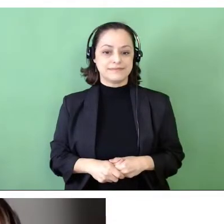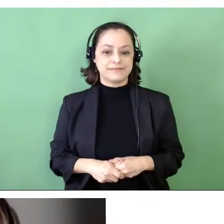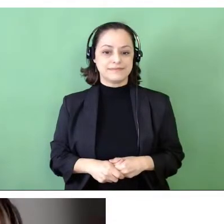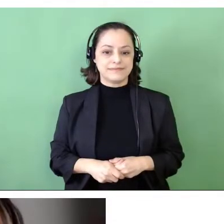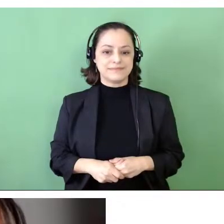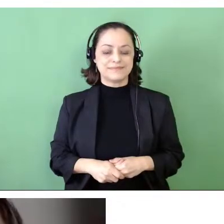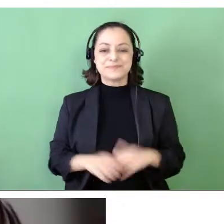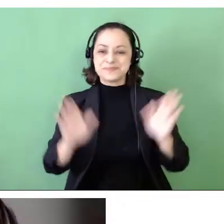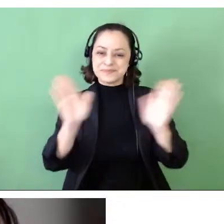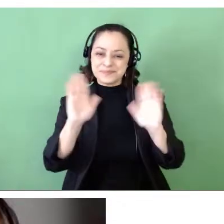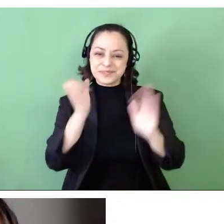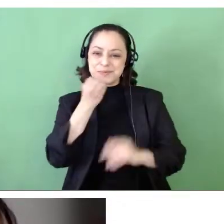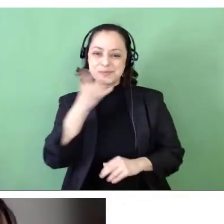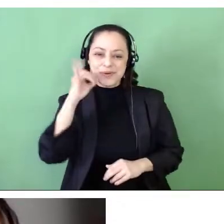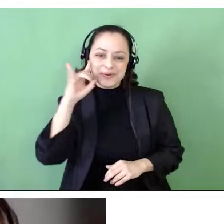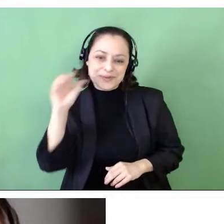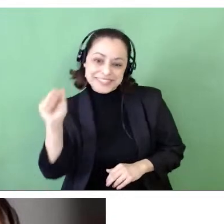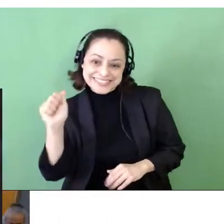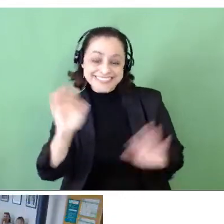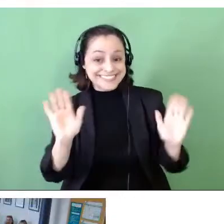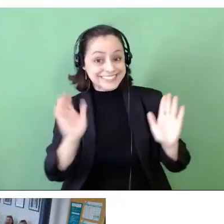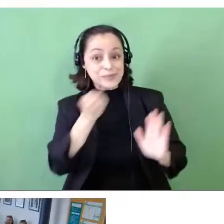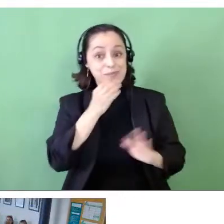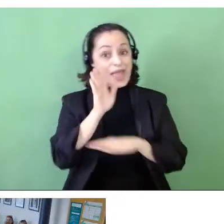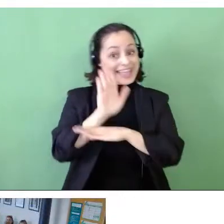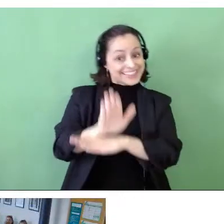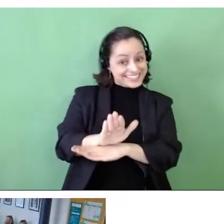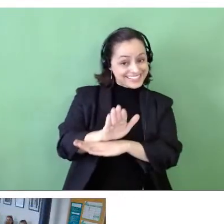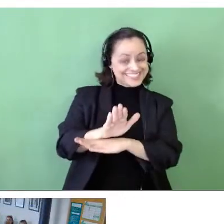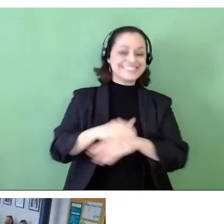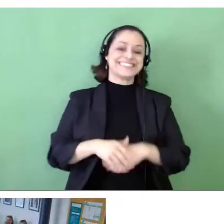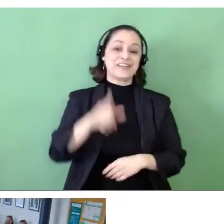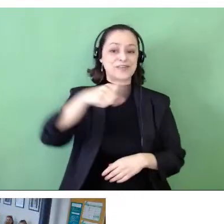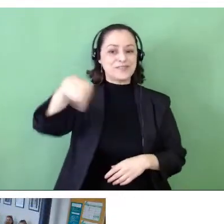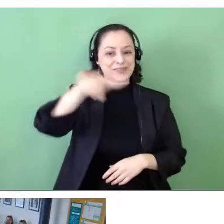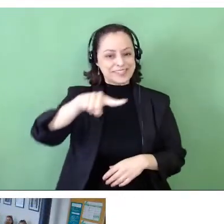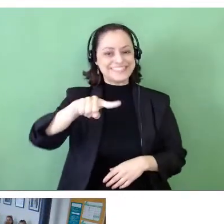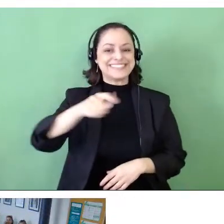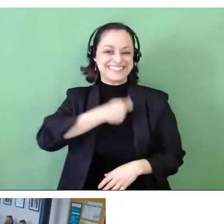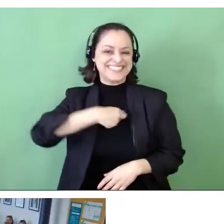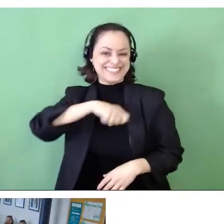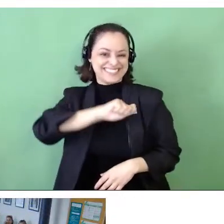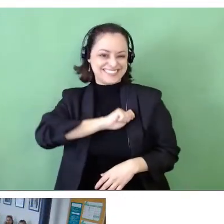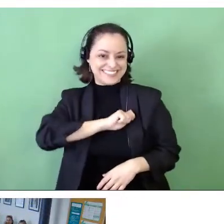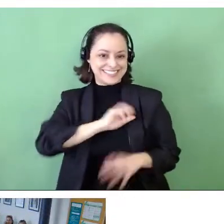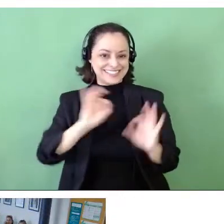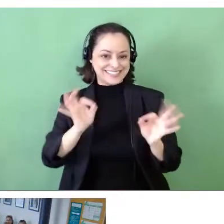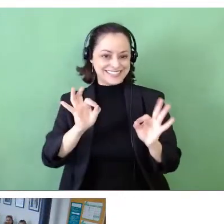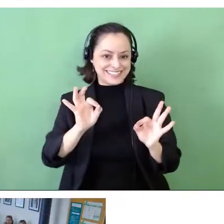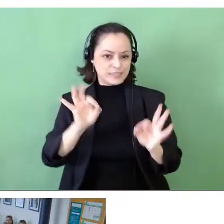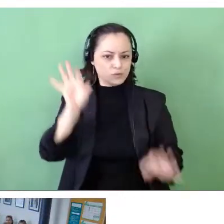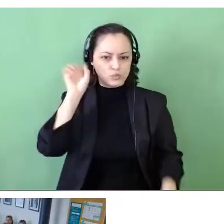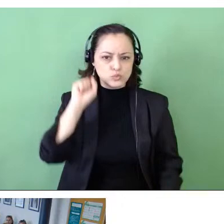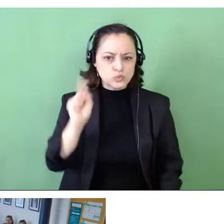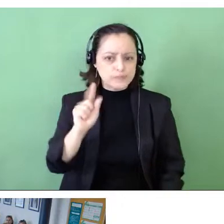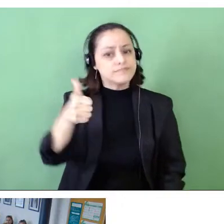Bem, bom dia, boa tarde, né, para vocês que estão na Espanha. Não? Não escuta?